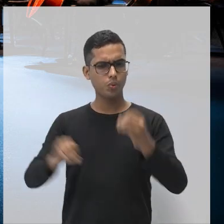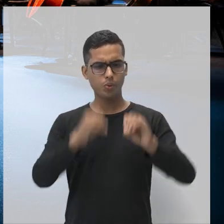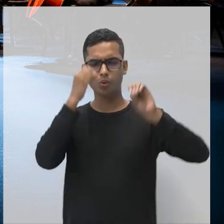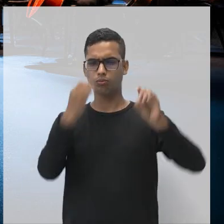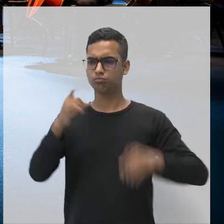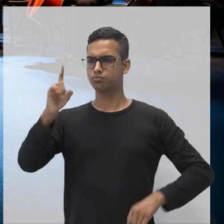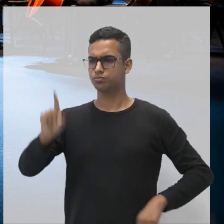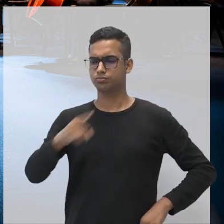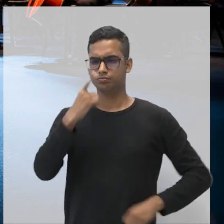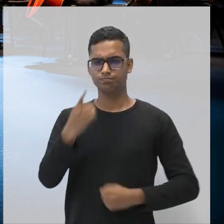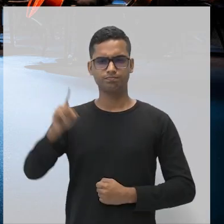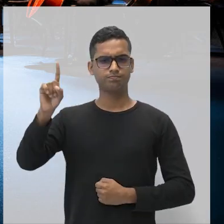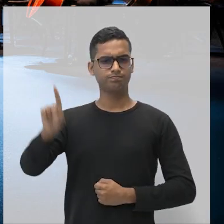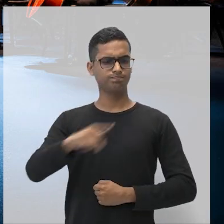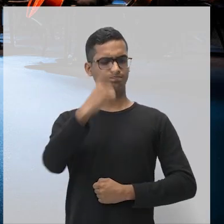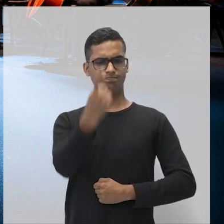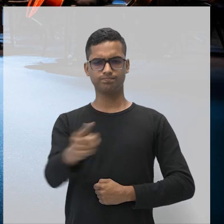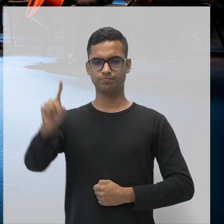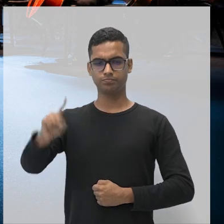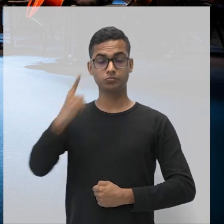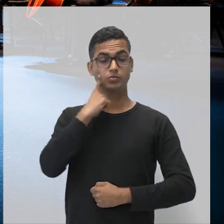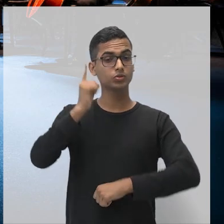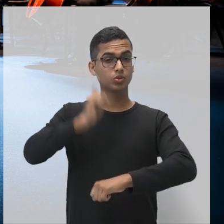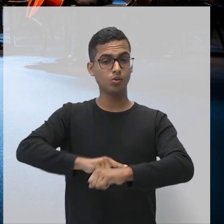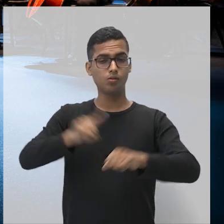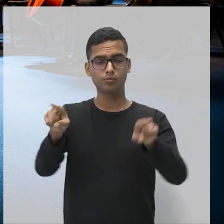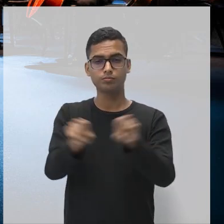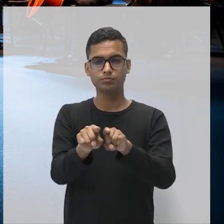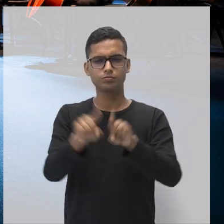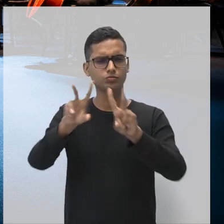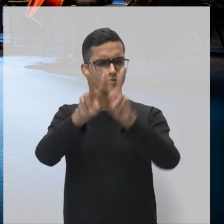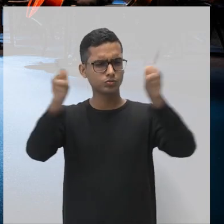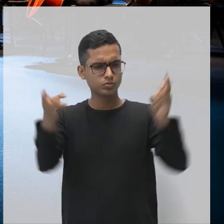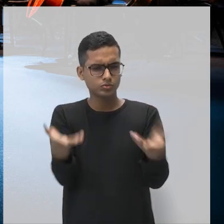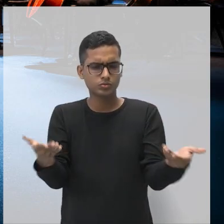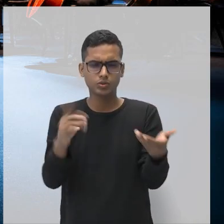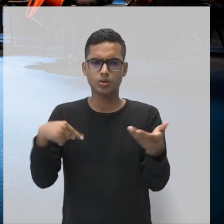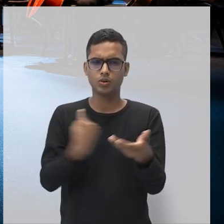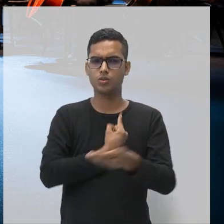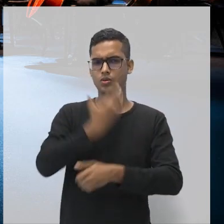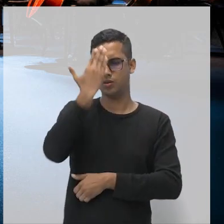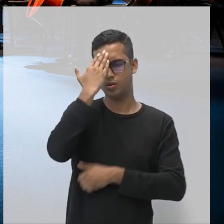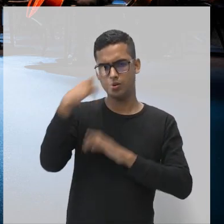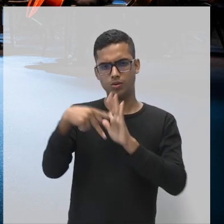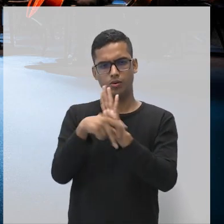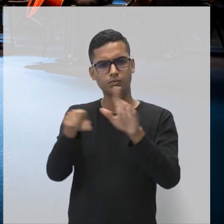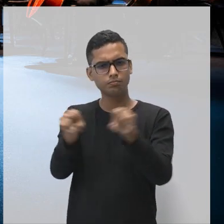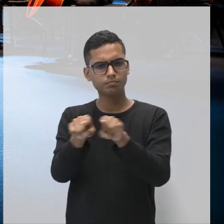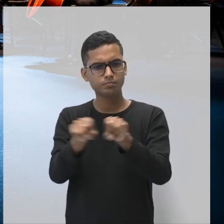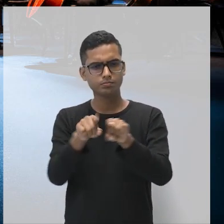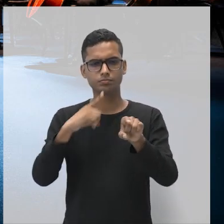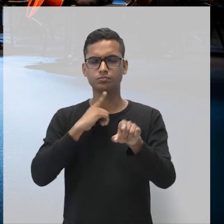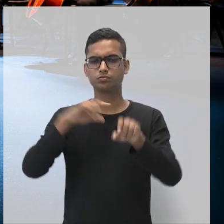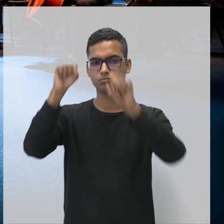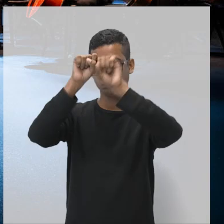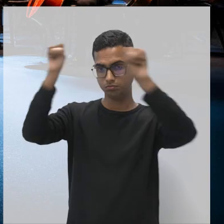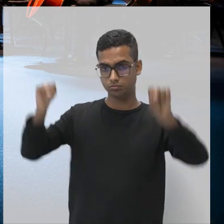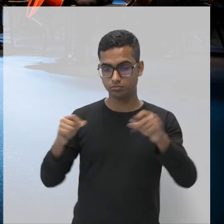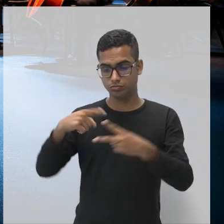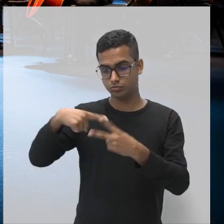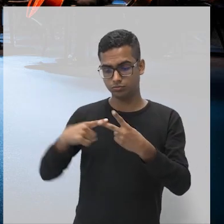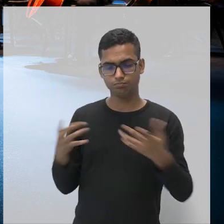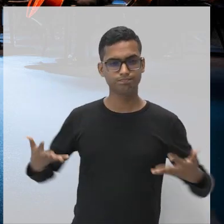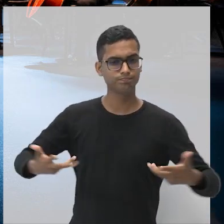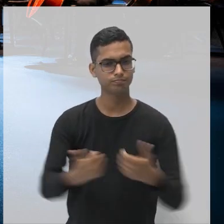justamente para a gente começar a se ambientar sobre o nosso conteúdo, né? A interação de dois sistemas maravilhosos, que é o